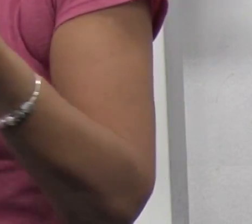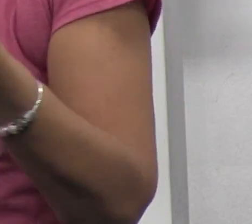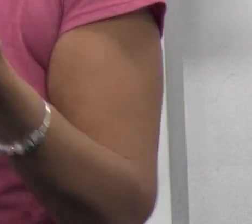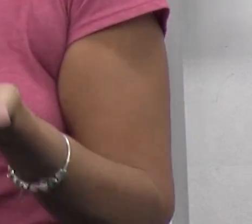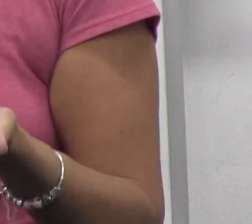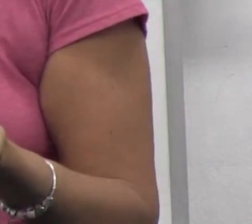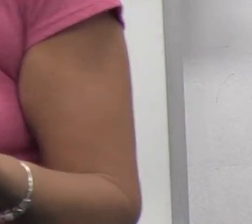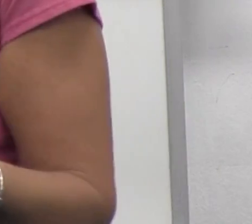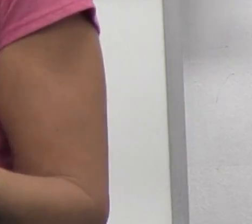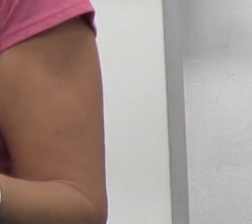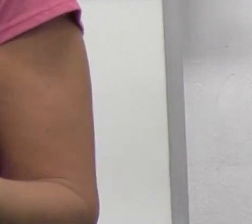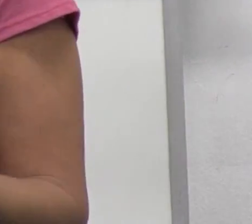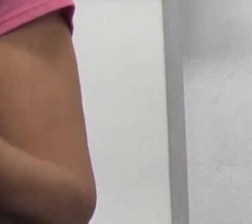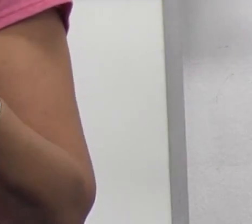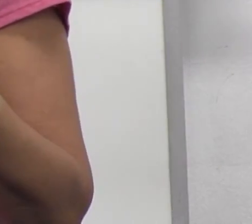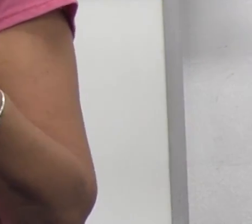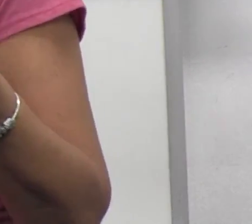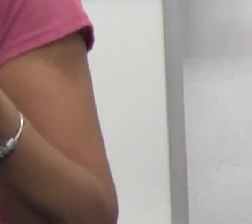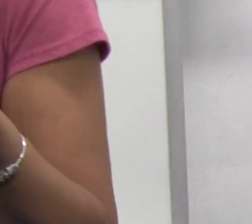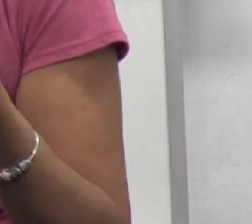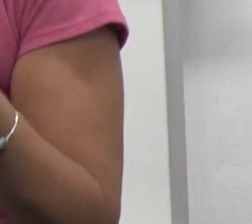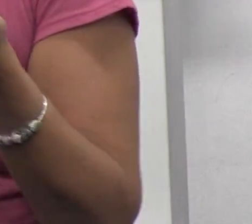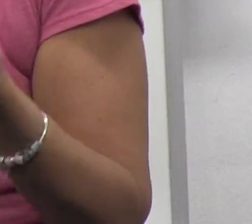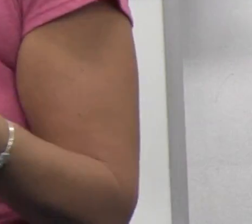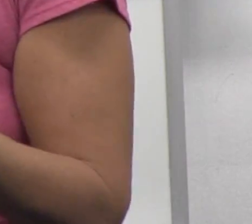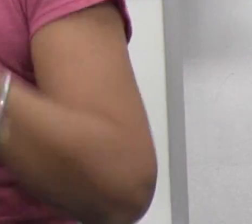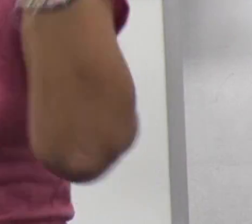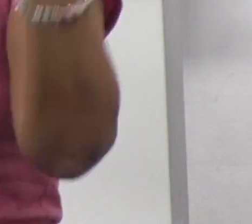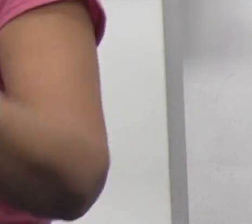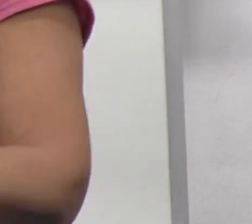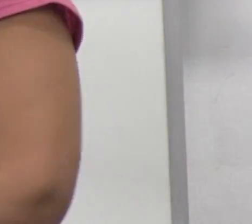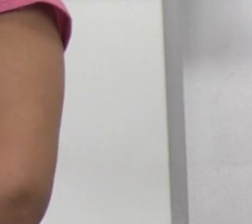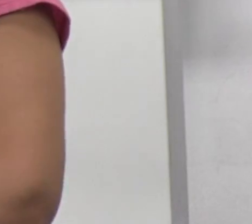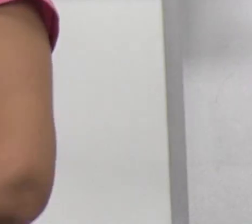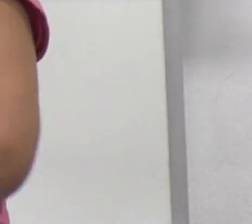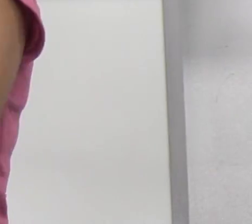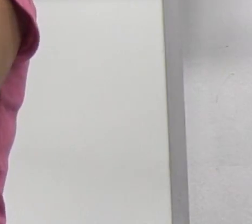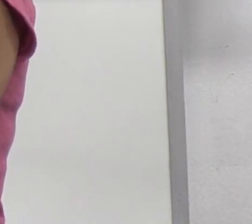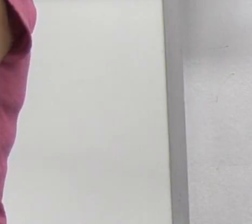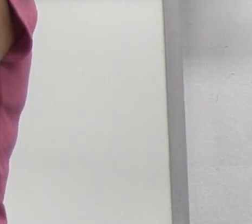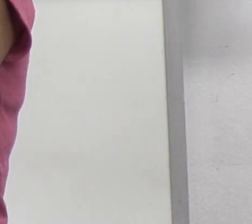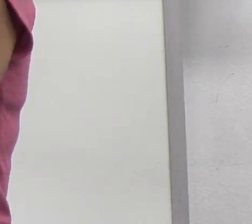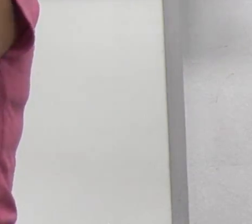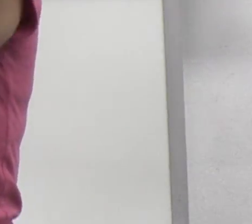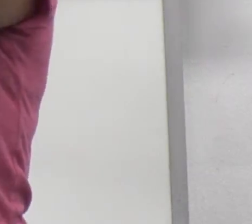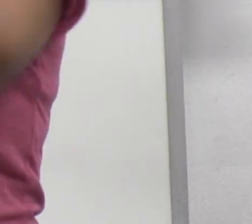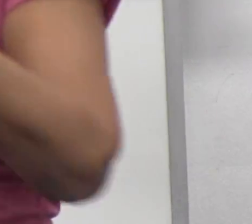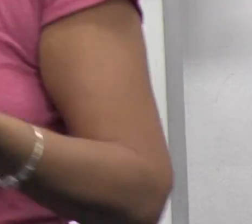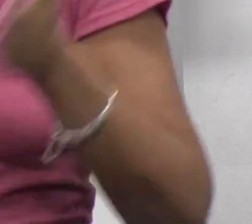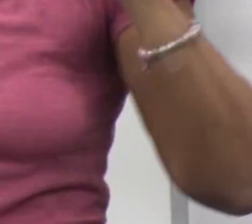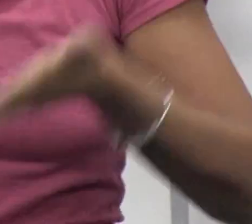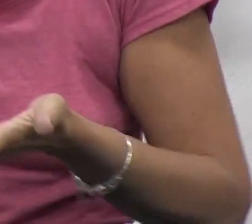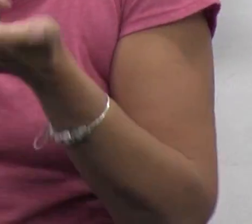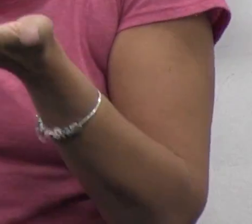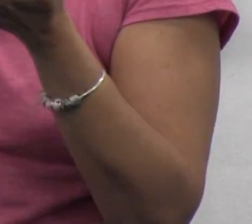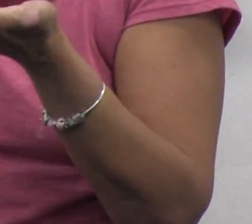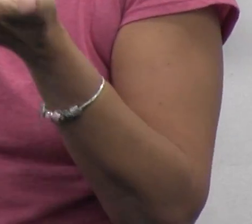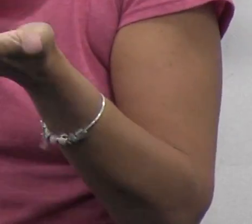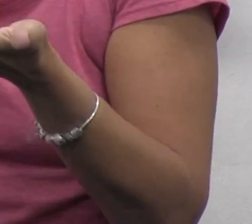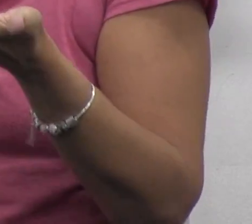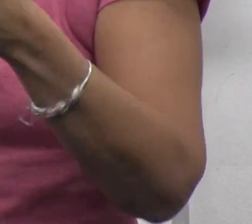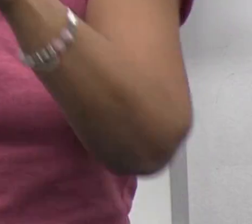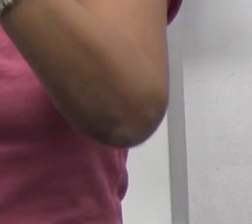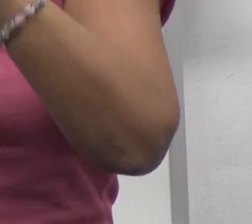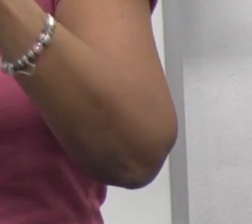desenvolvida a oralidade. Eu quero saber como que vai ser o processo dele de escrita e leitura. O